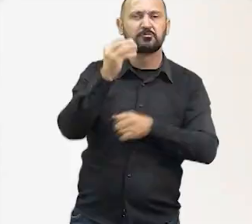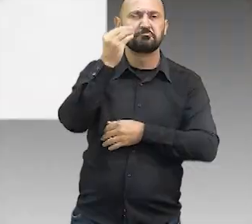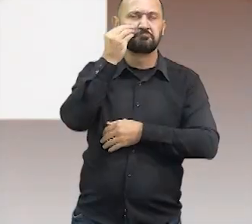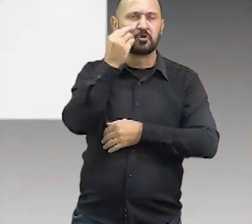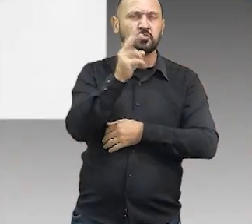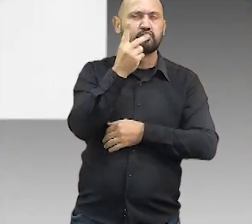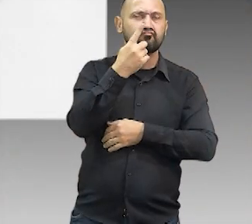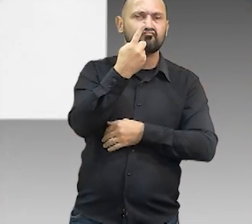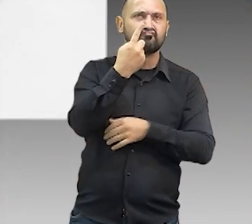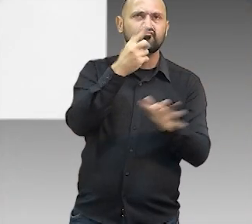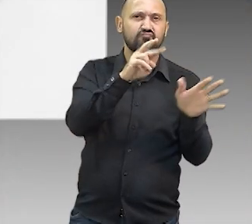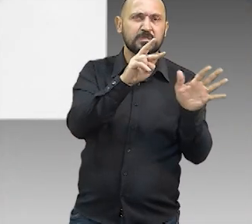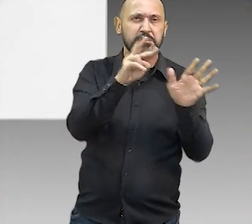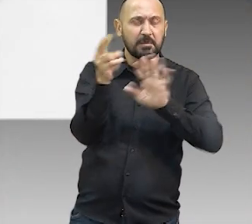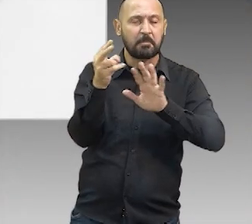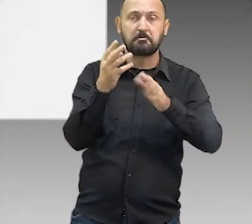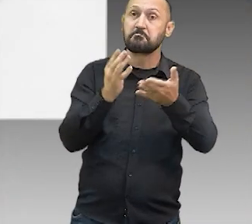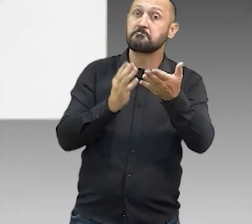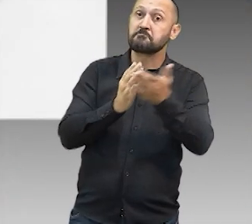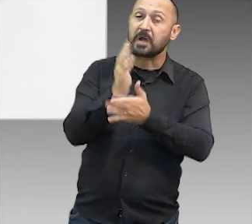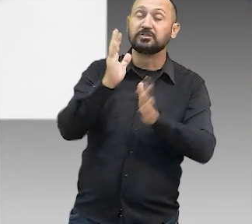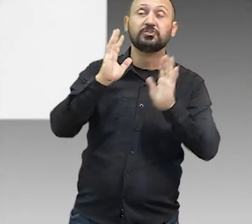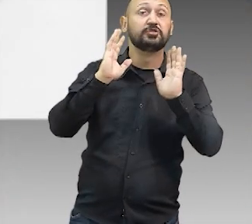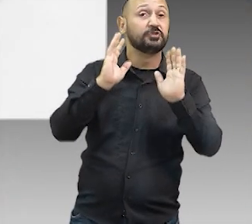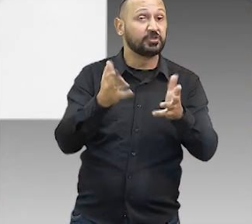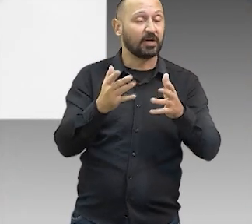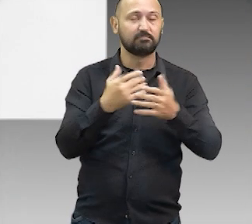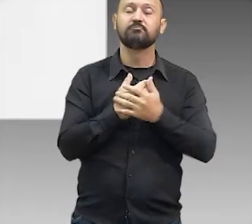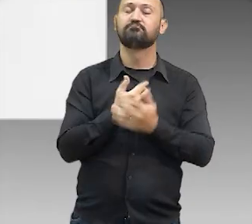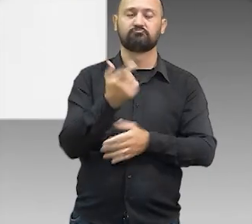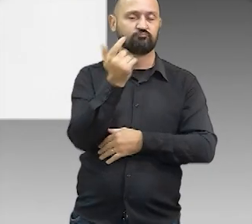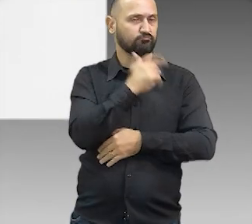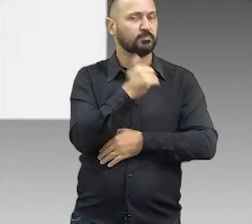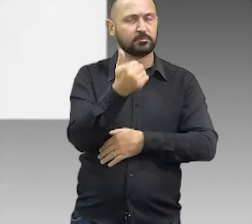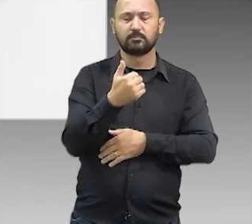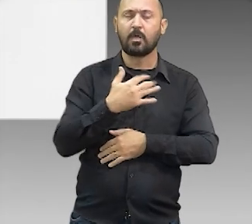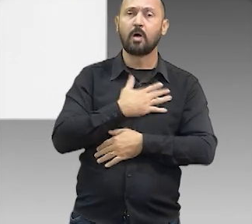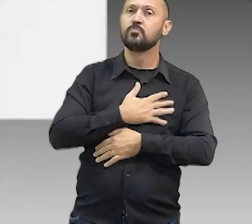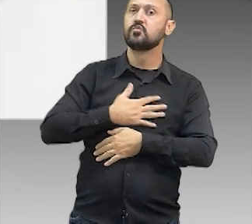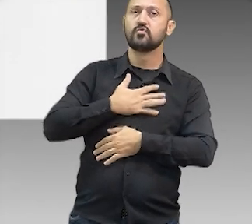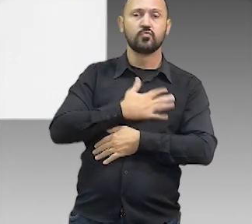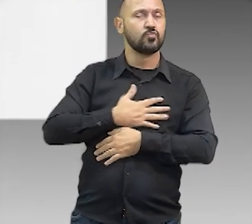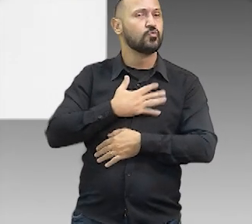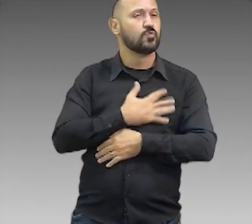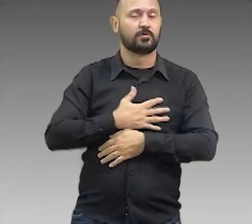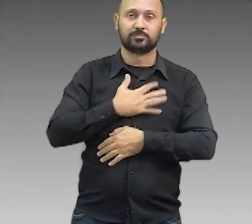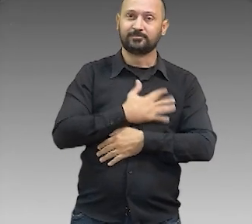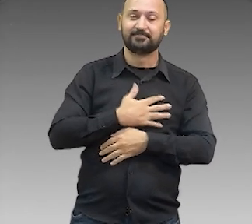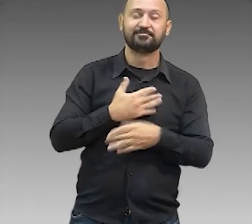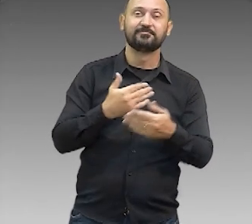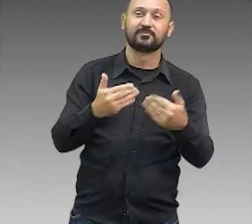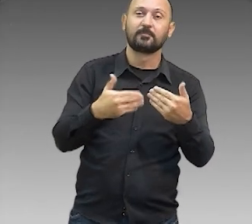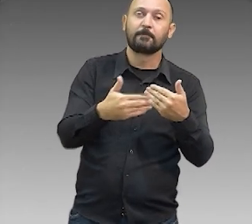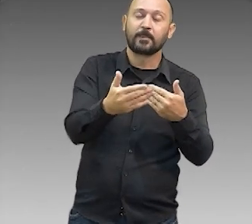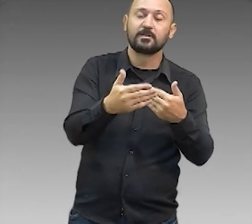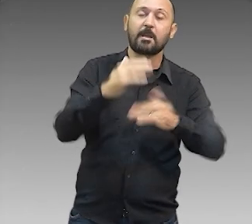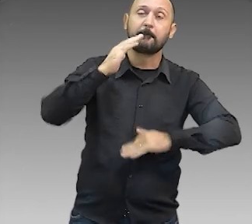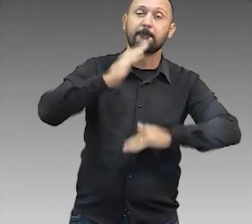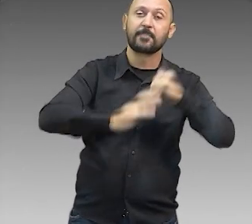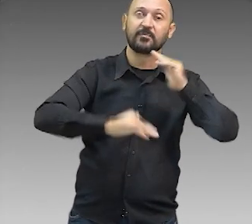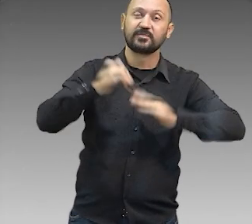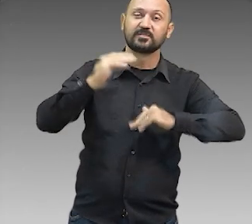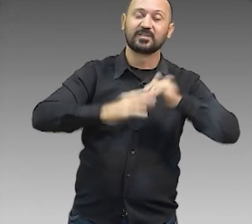uma semana, passei e entrei no jornalismo por aí. Gostei e aí comecei minha